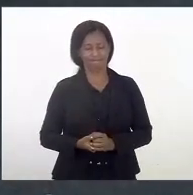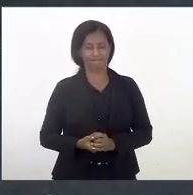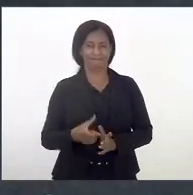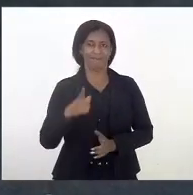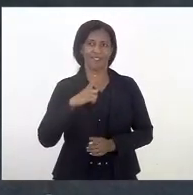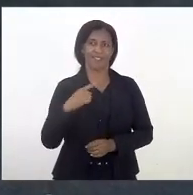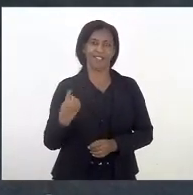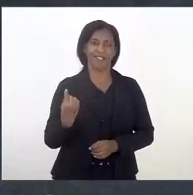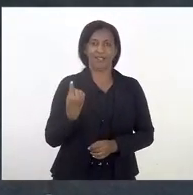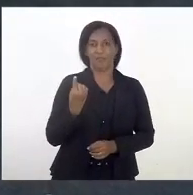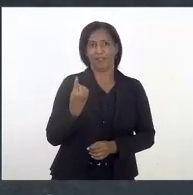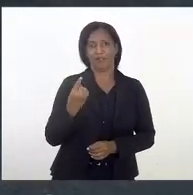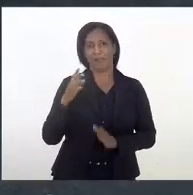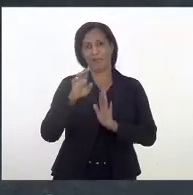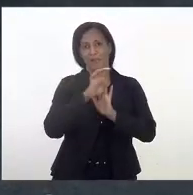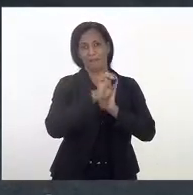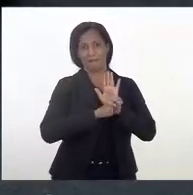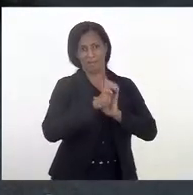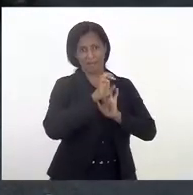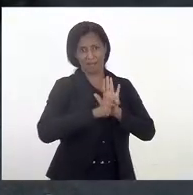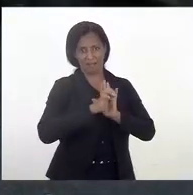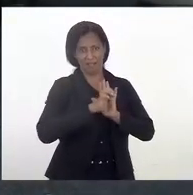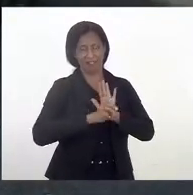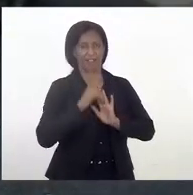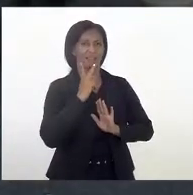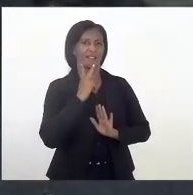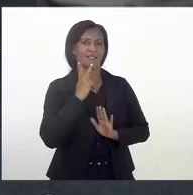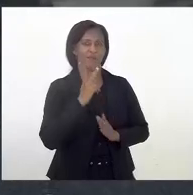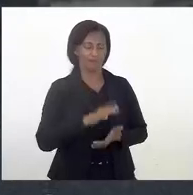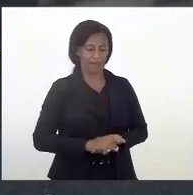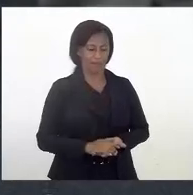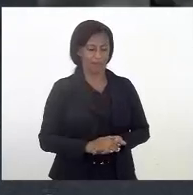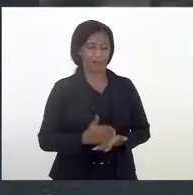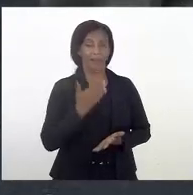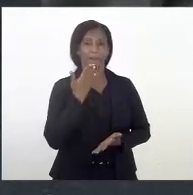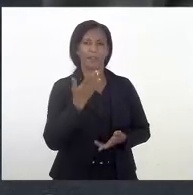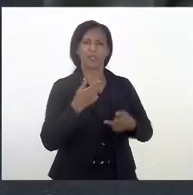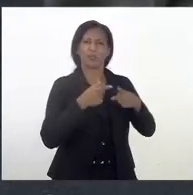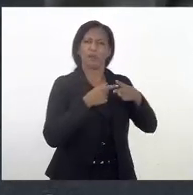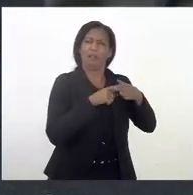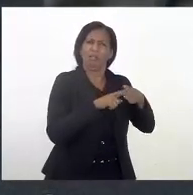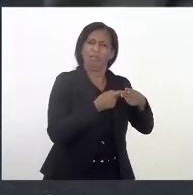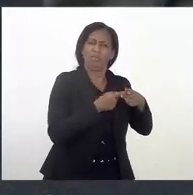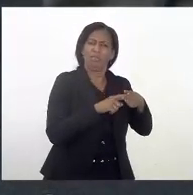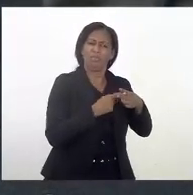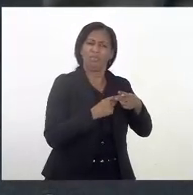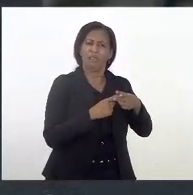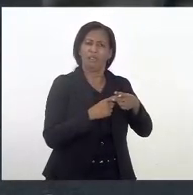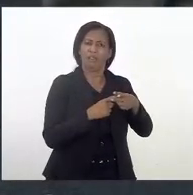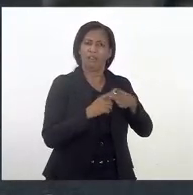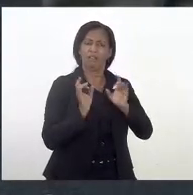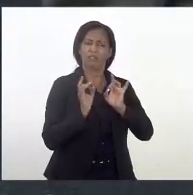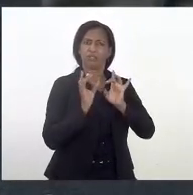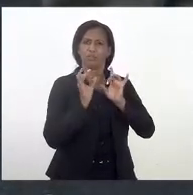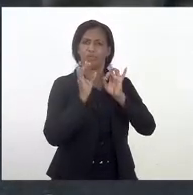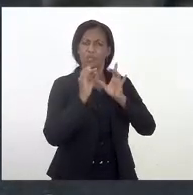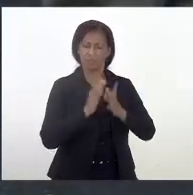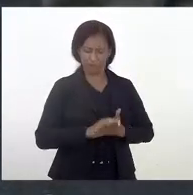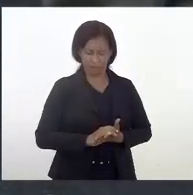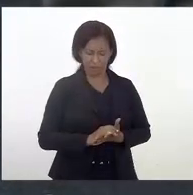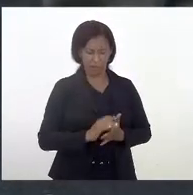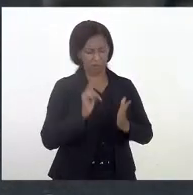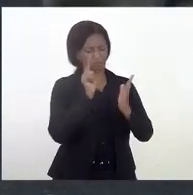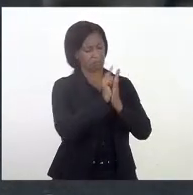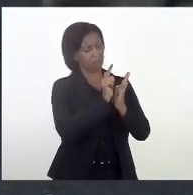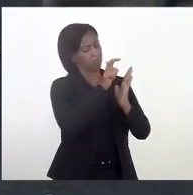a possibilidade a emenda ela fala de uma ela perde uma regulamentação específica e